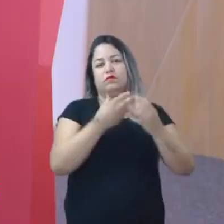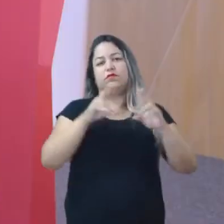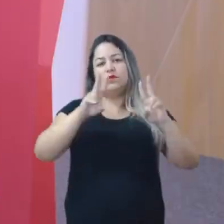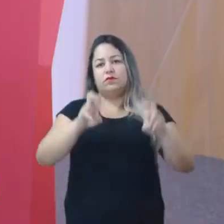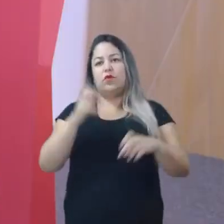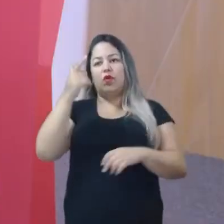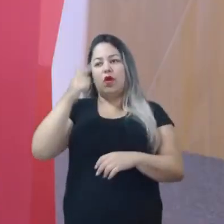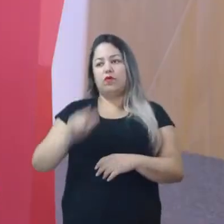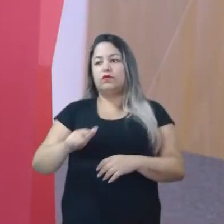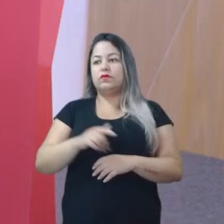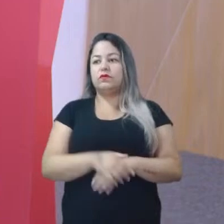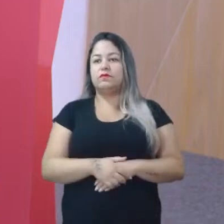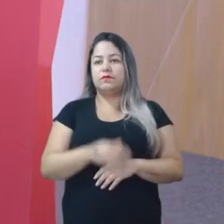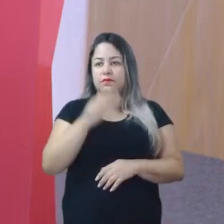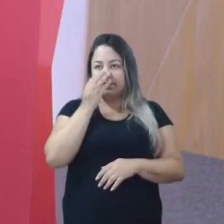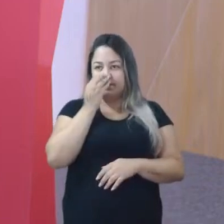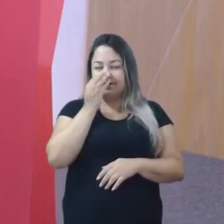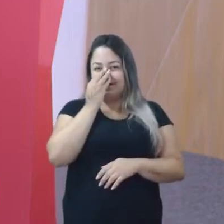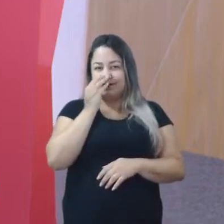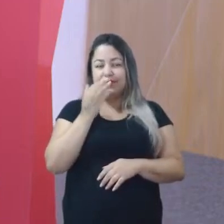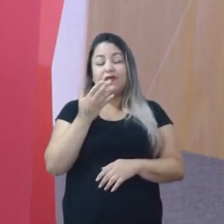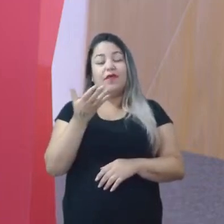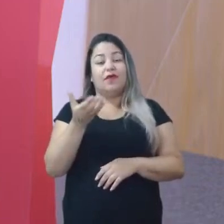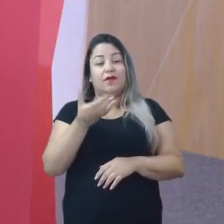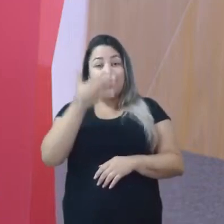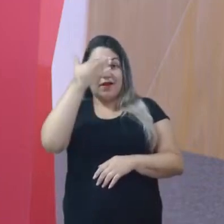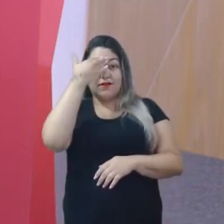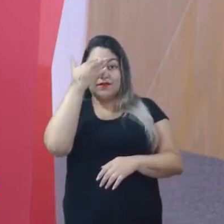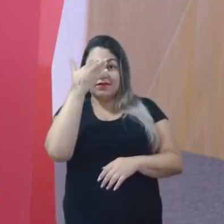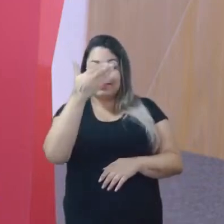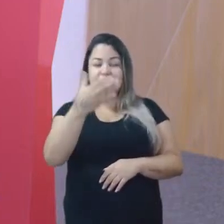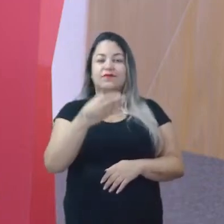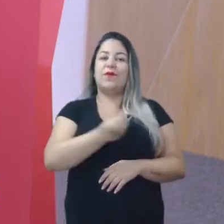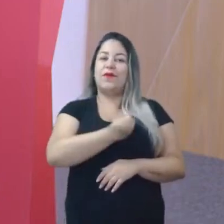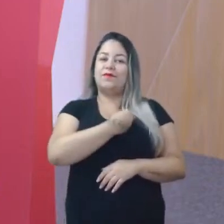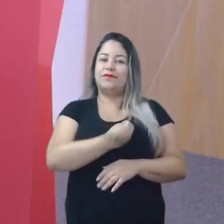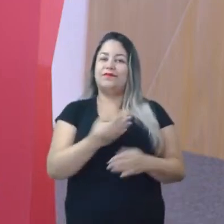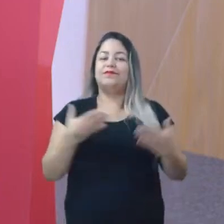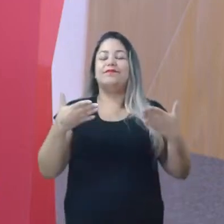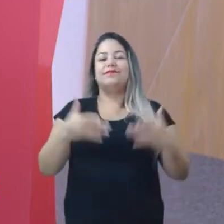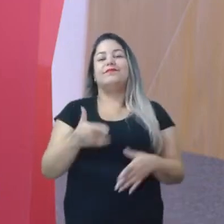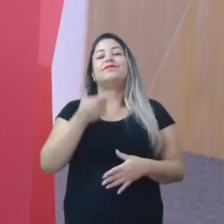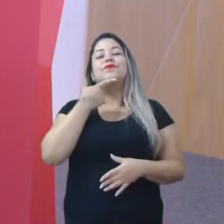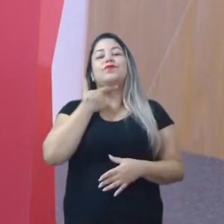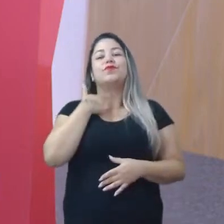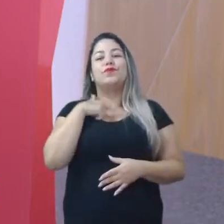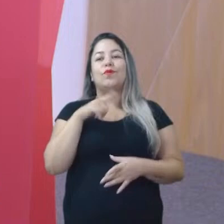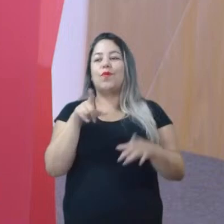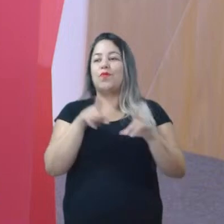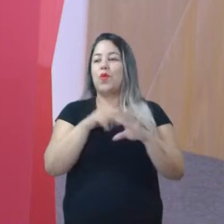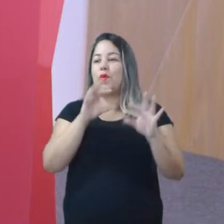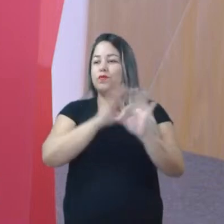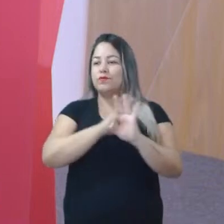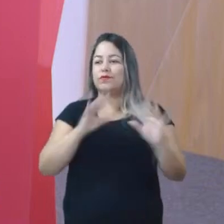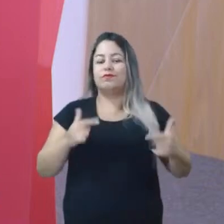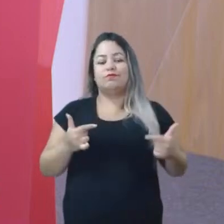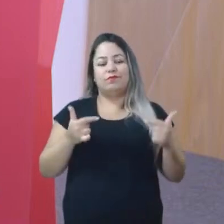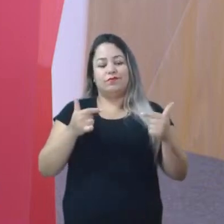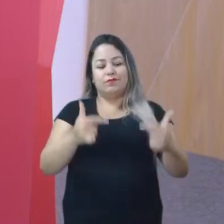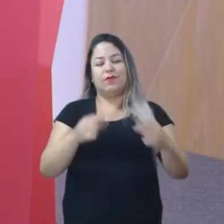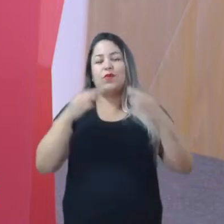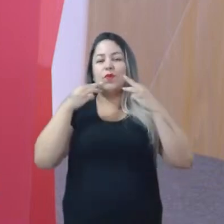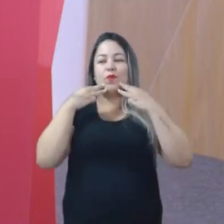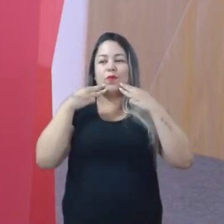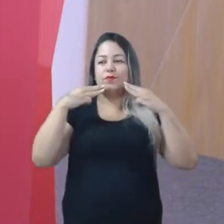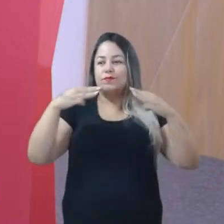outros. Janaína, queria agradecer então sua participação e desejar sucesso aí nessa luta e nessa missão